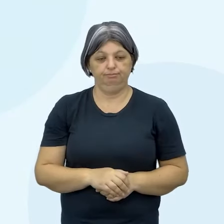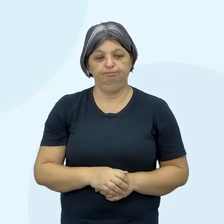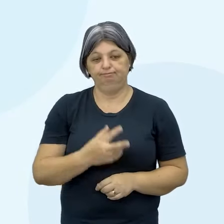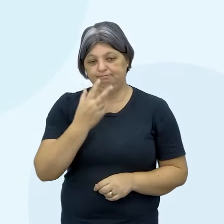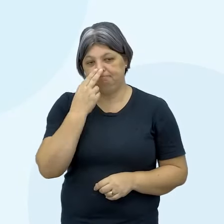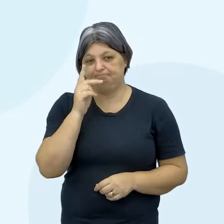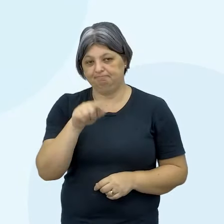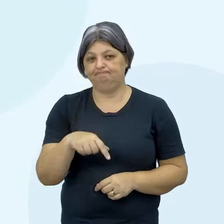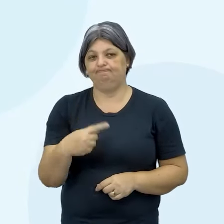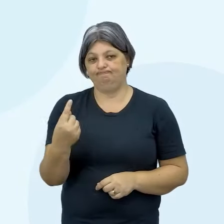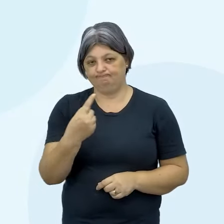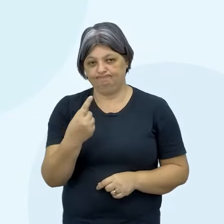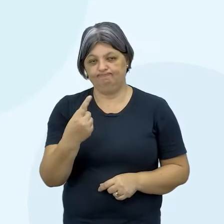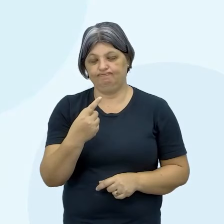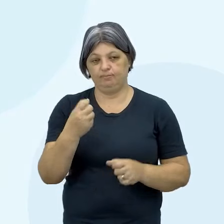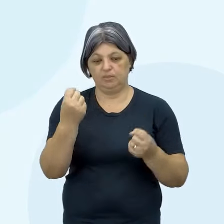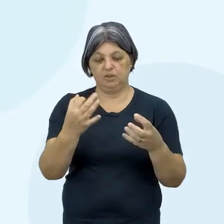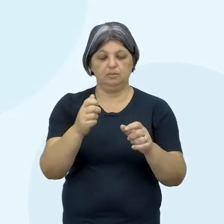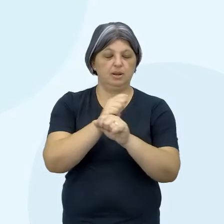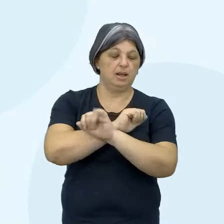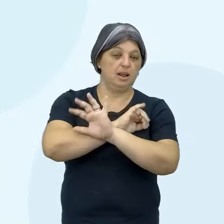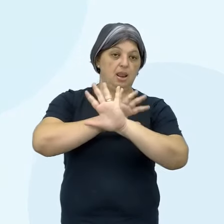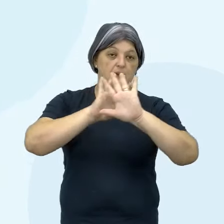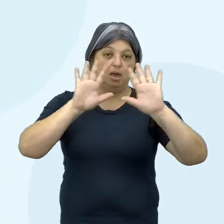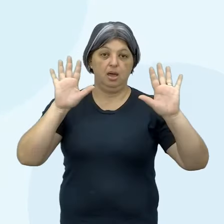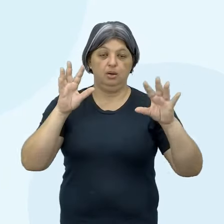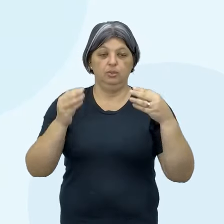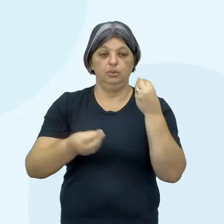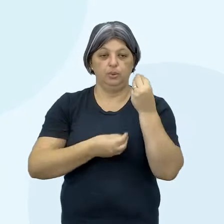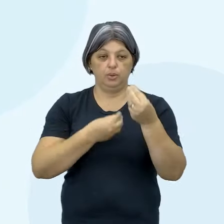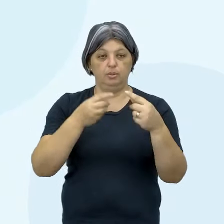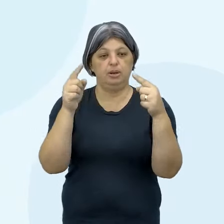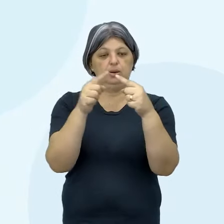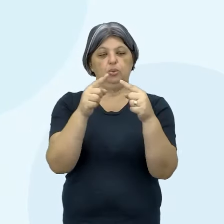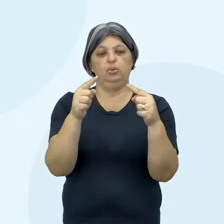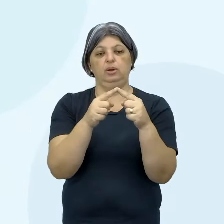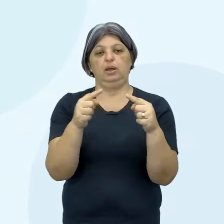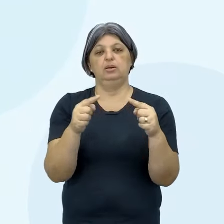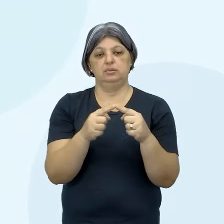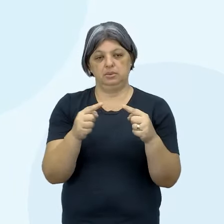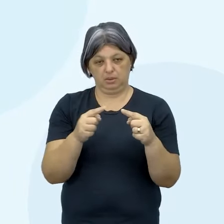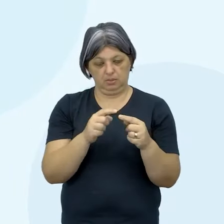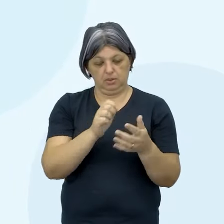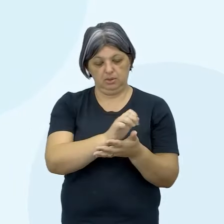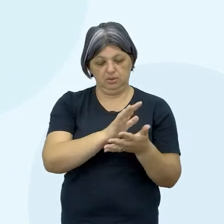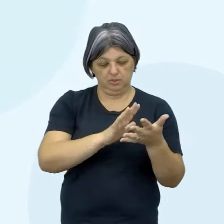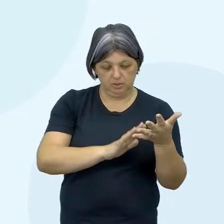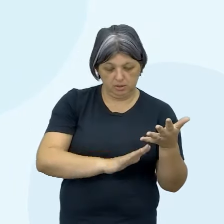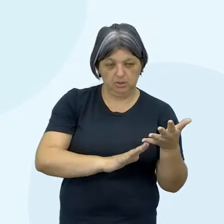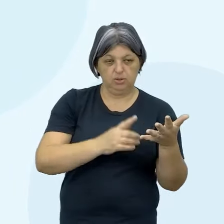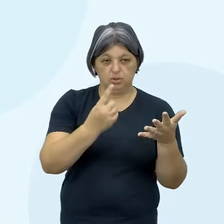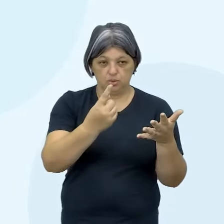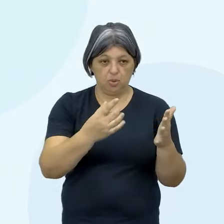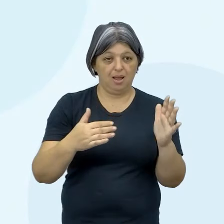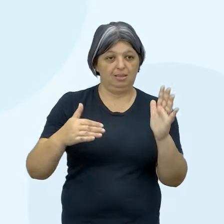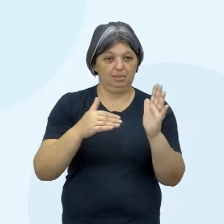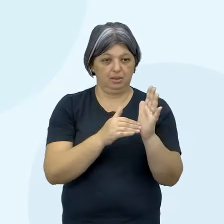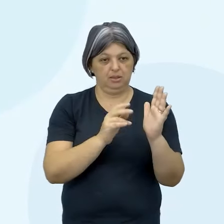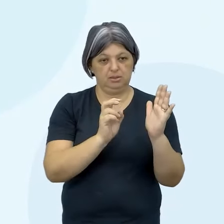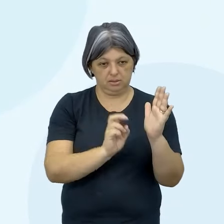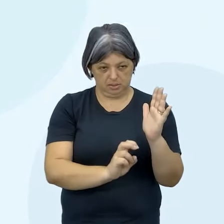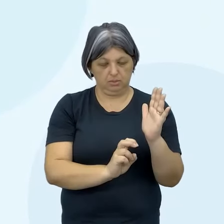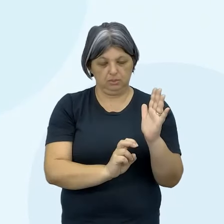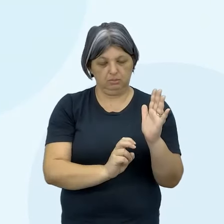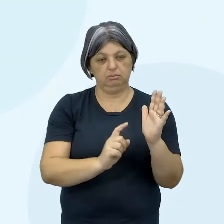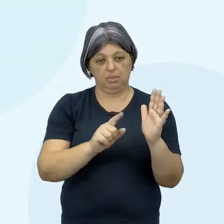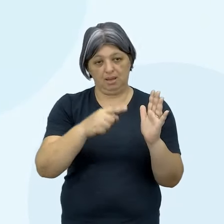primeiro componente fica muito claro essa conexão, né, da atividade 1 até a atividade 5, pessoal. Então, essa é a